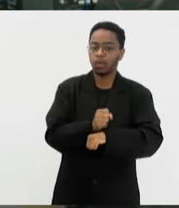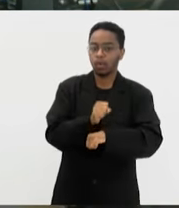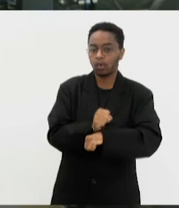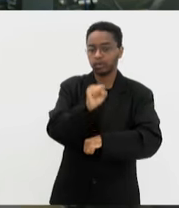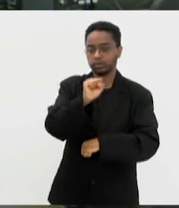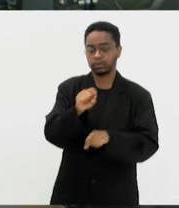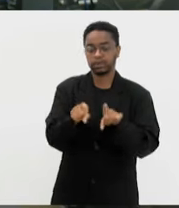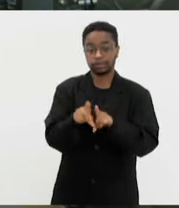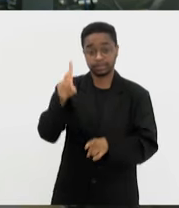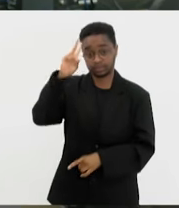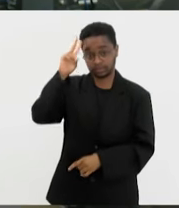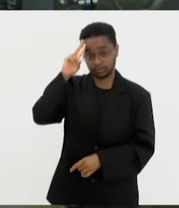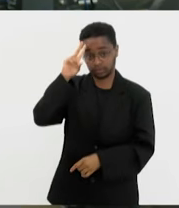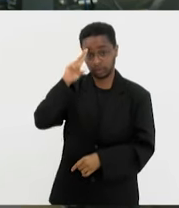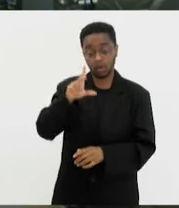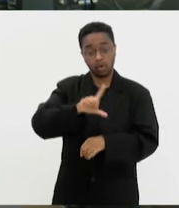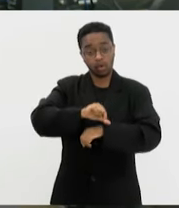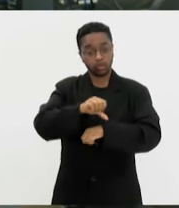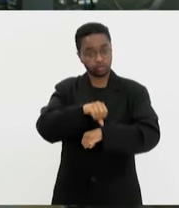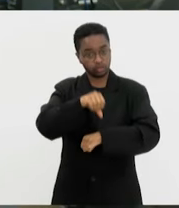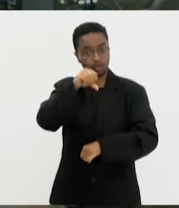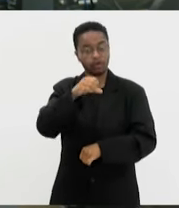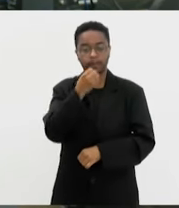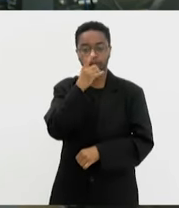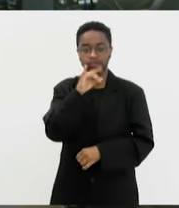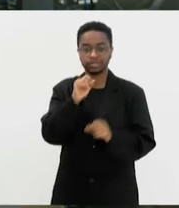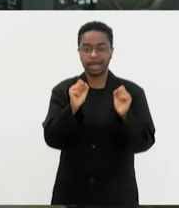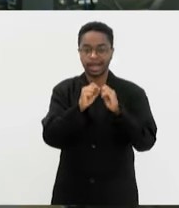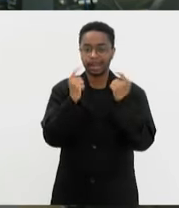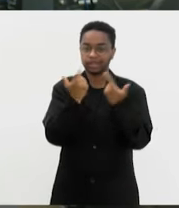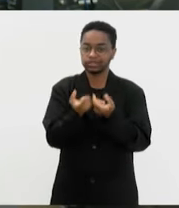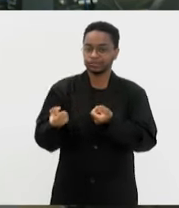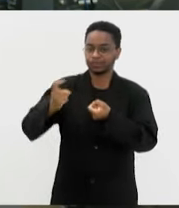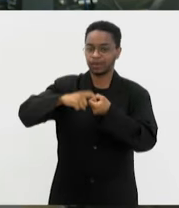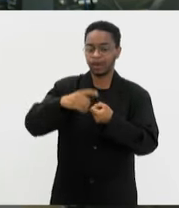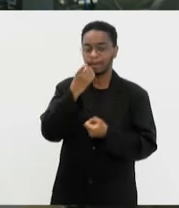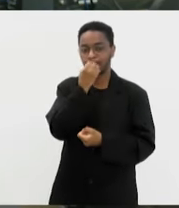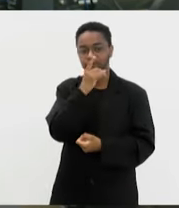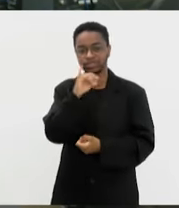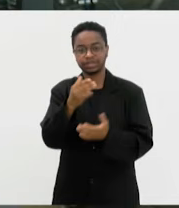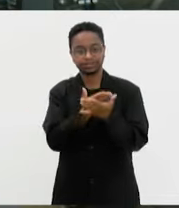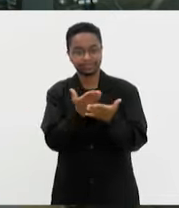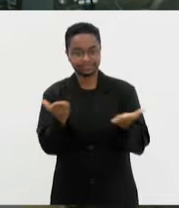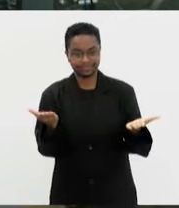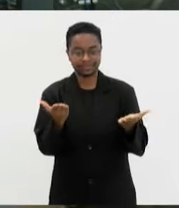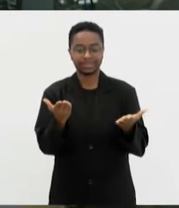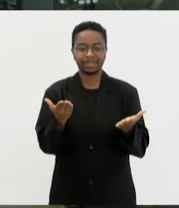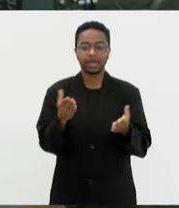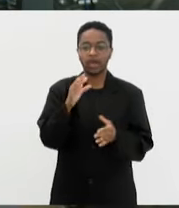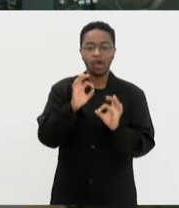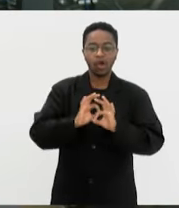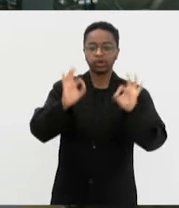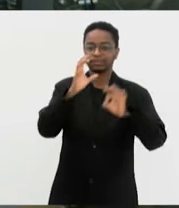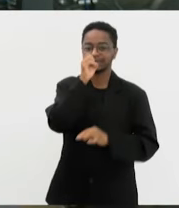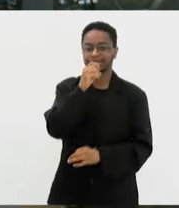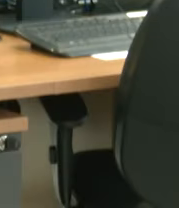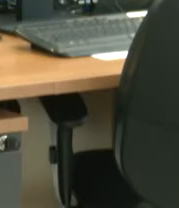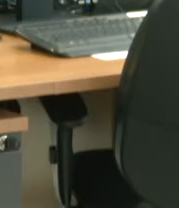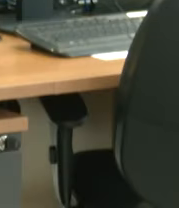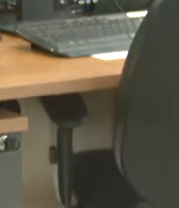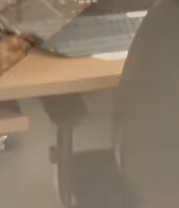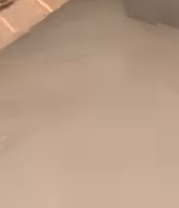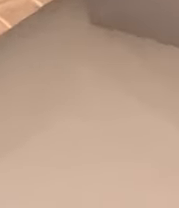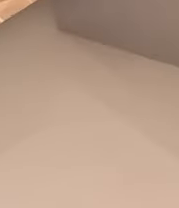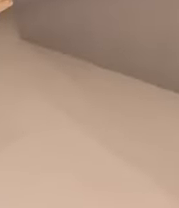E na segunda, às 9, o Bom Dia Alerj está de volta. Um bom dia para você e um ótimo final de semana.